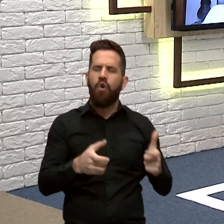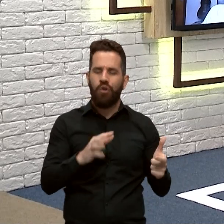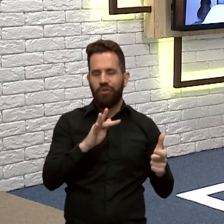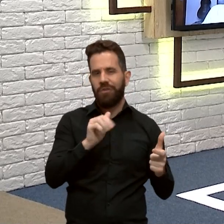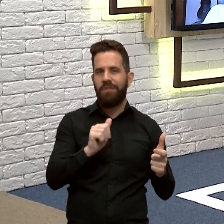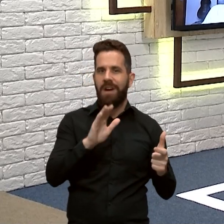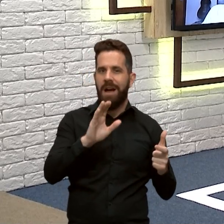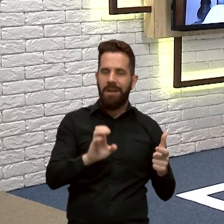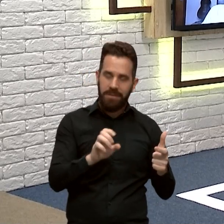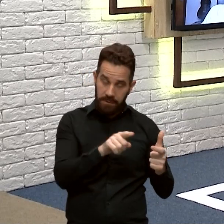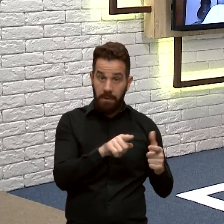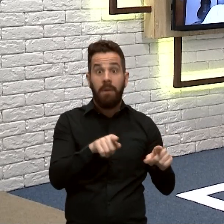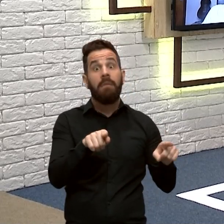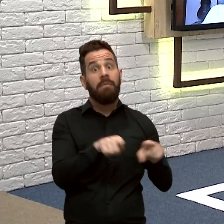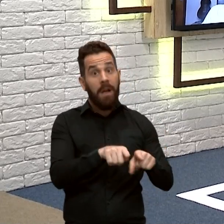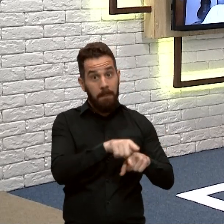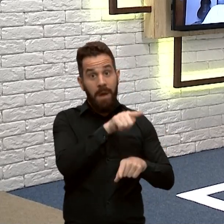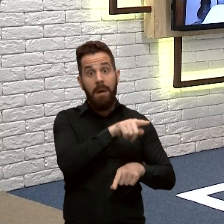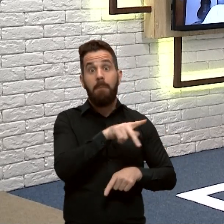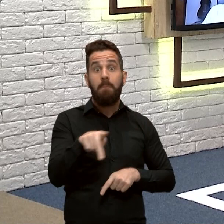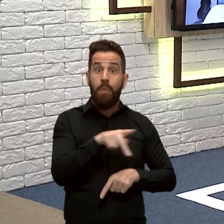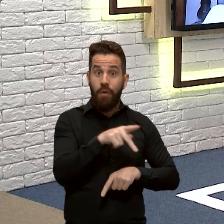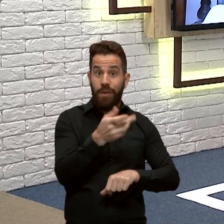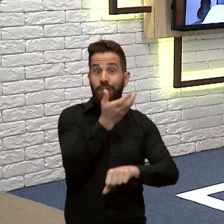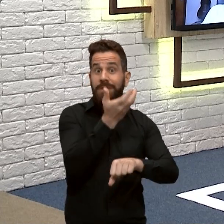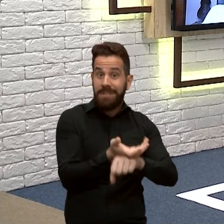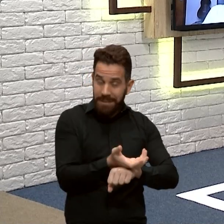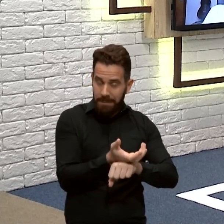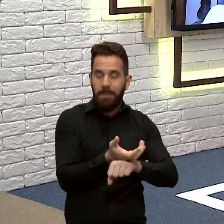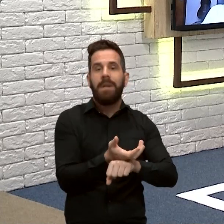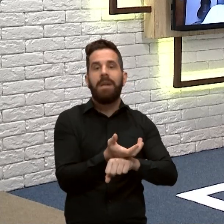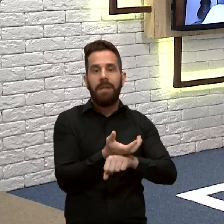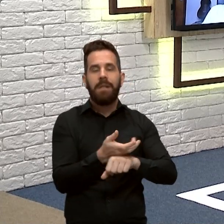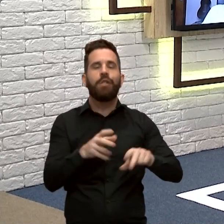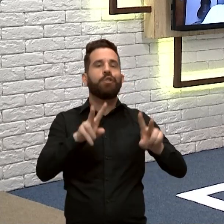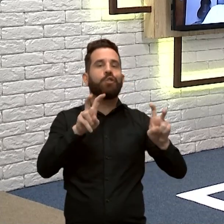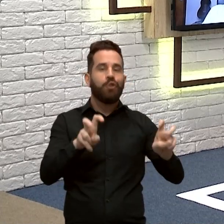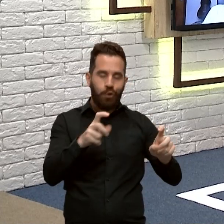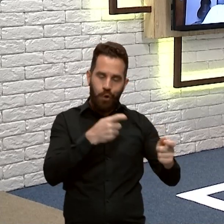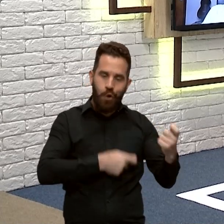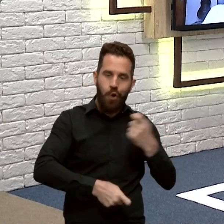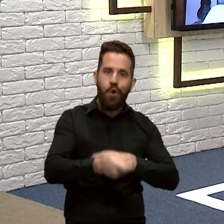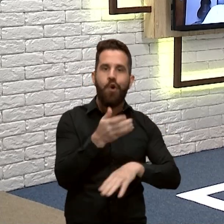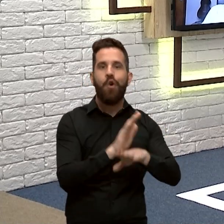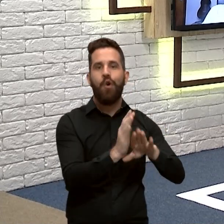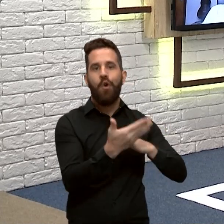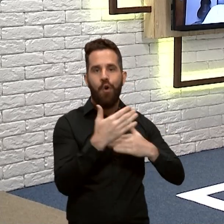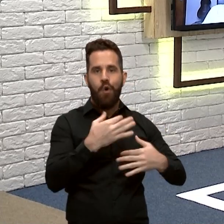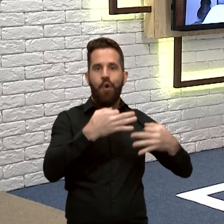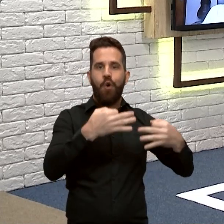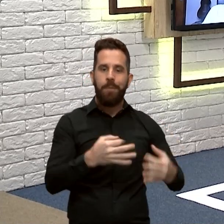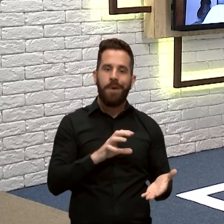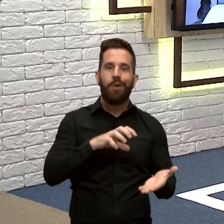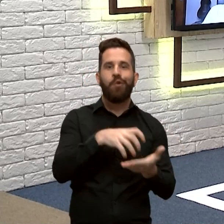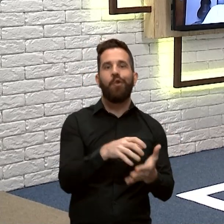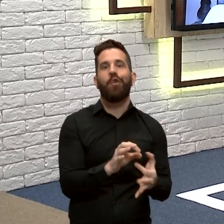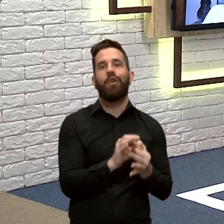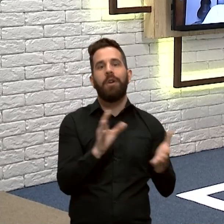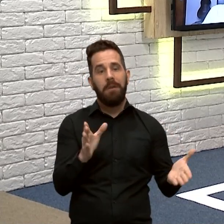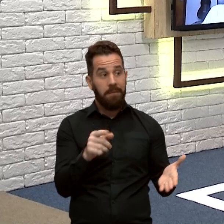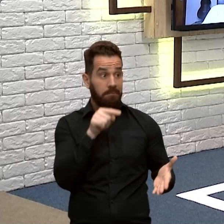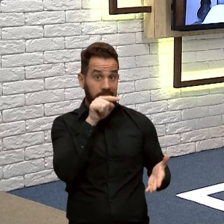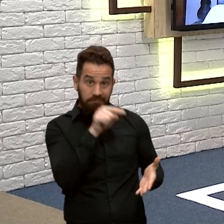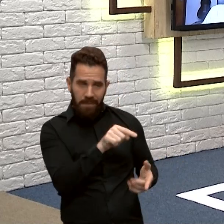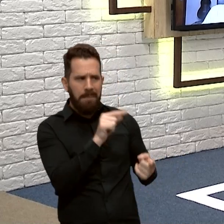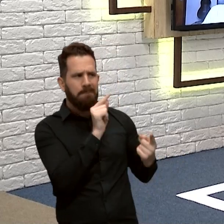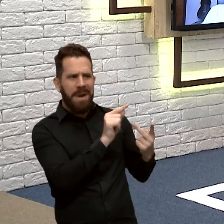também ministra a disciplina Economia Solidária no Núcleo Livre. Então, é uma forma de a gente colocar a economia